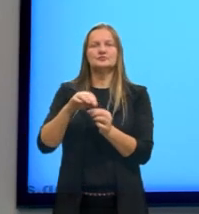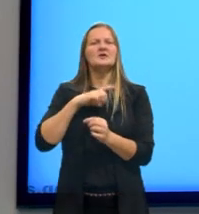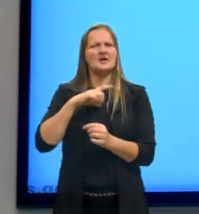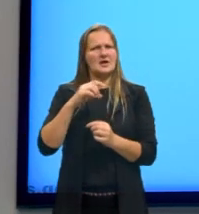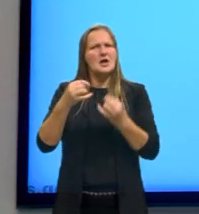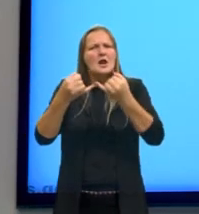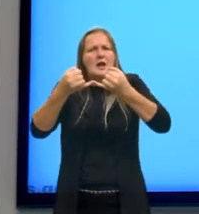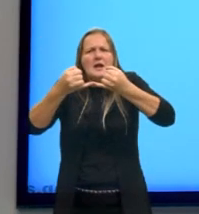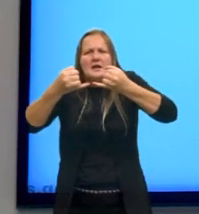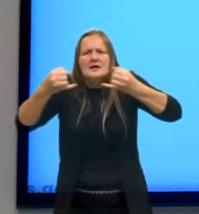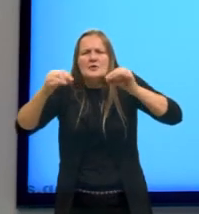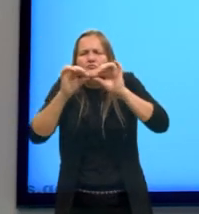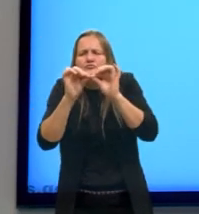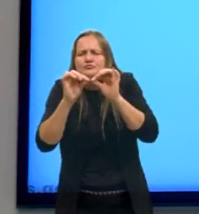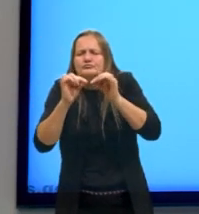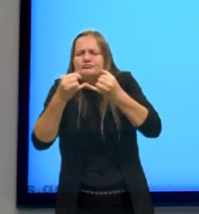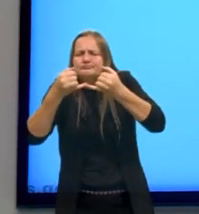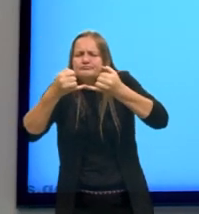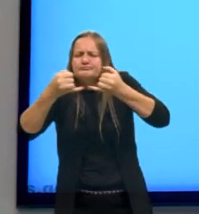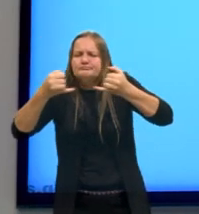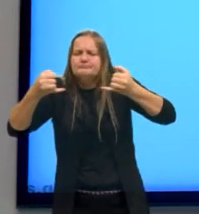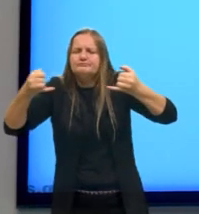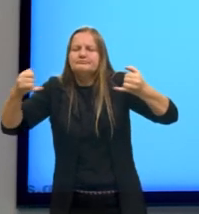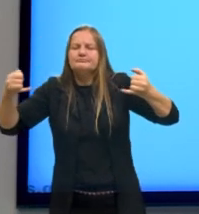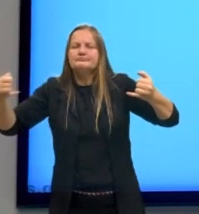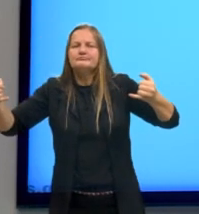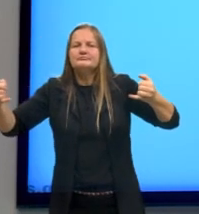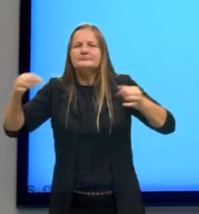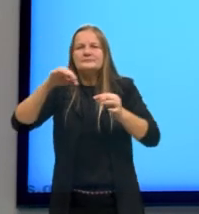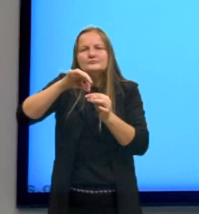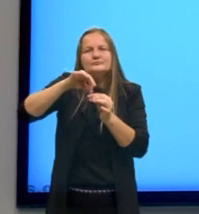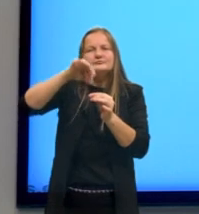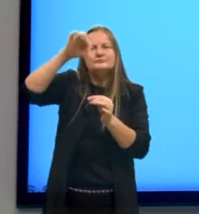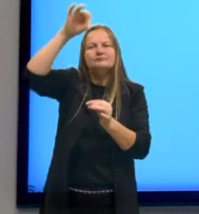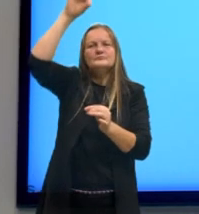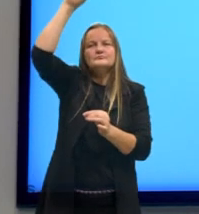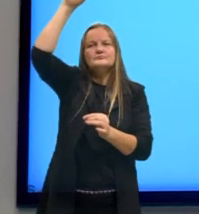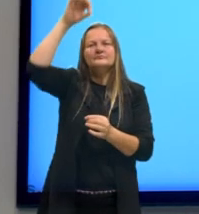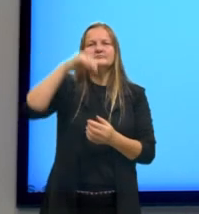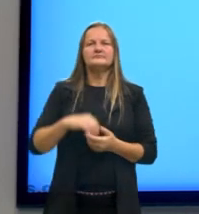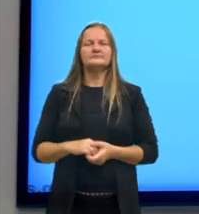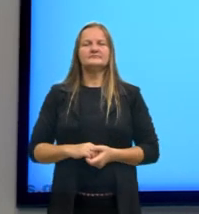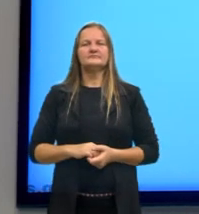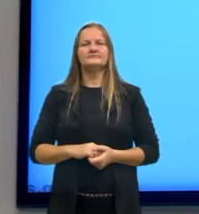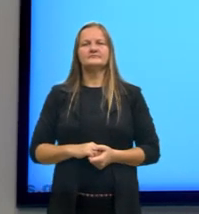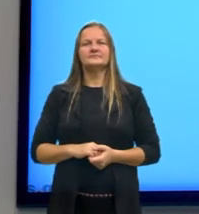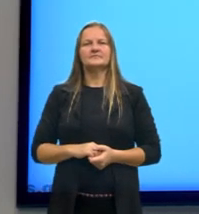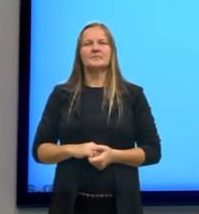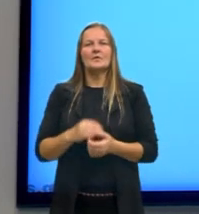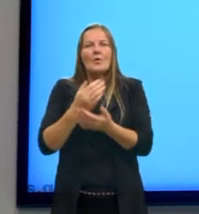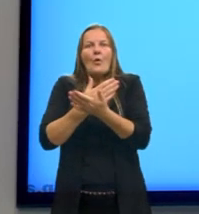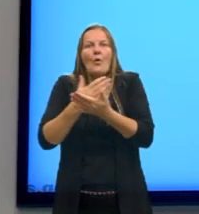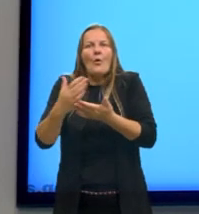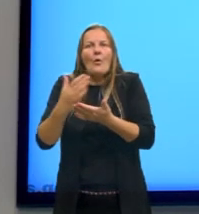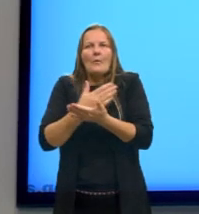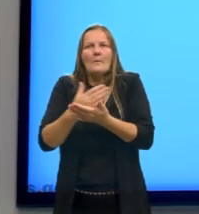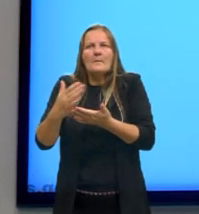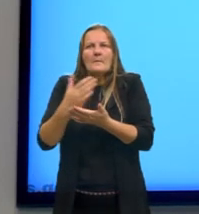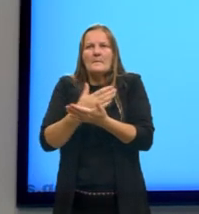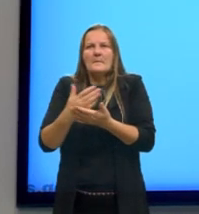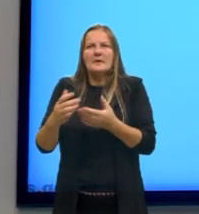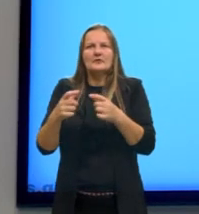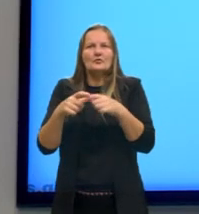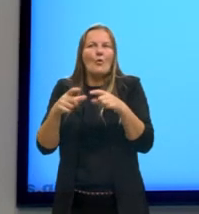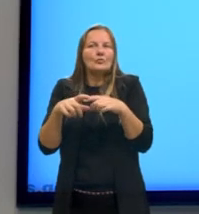linhas tá a gurizada essas linhas aí elas partem de um um início né então